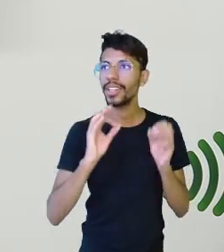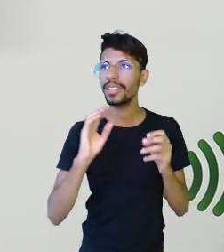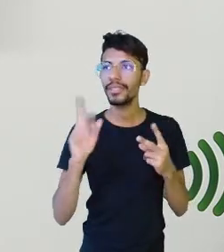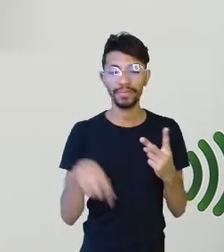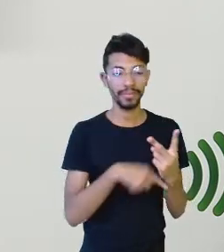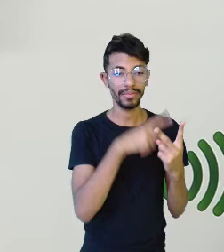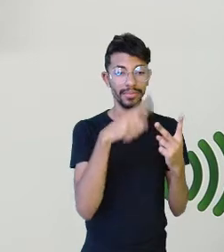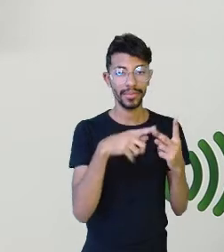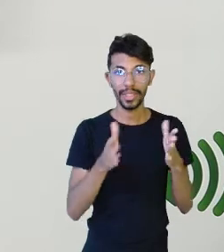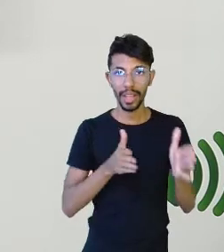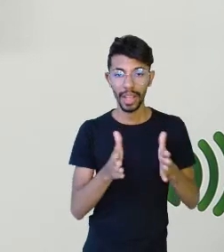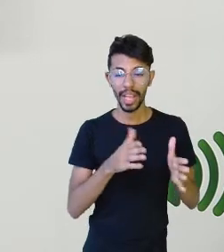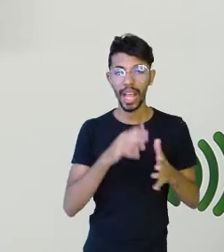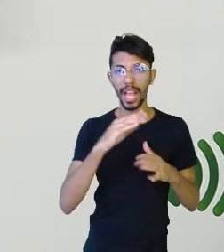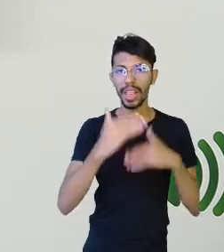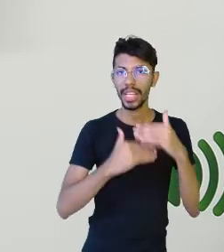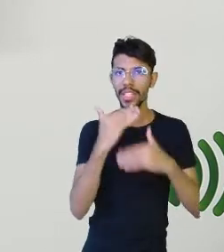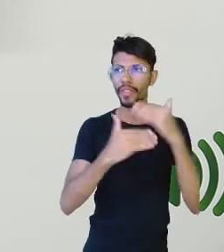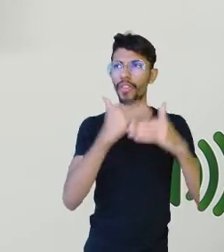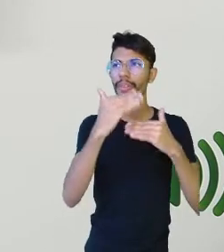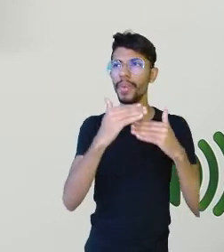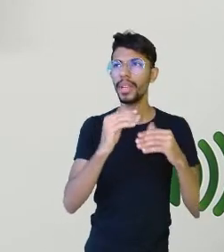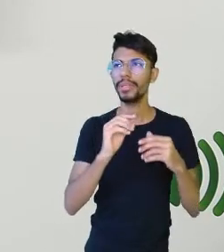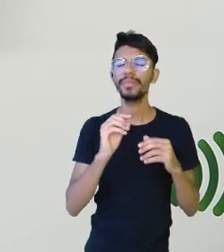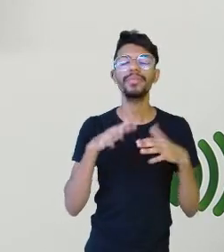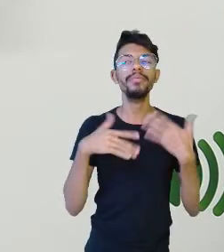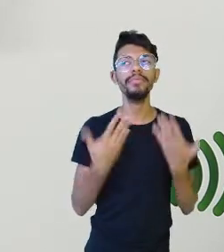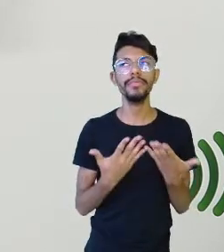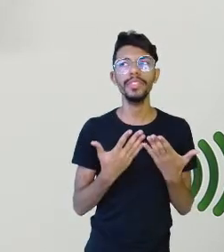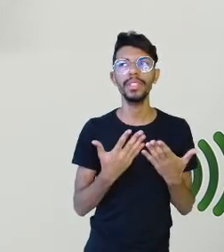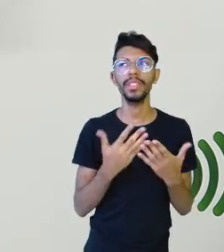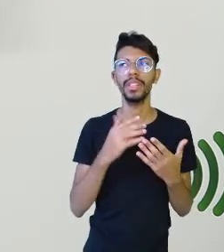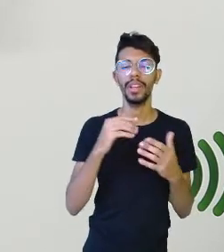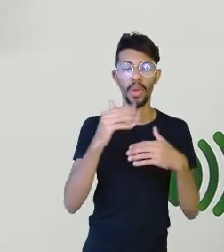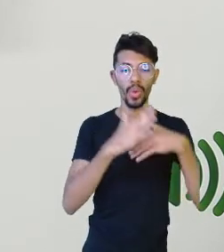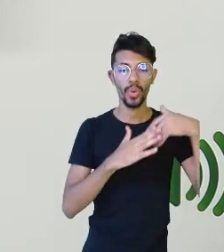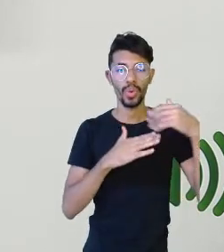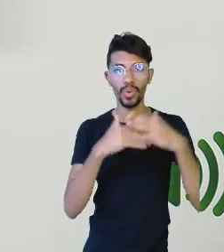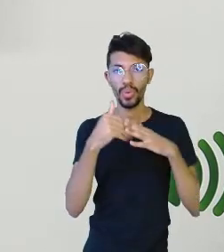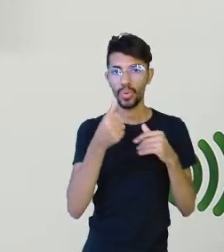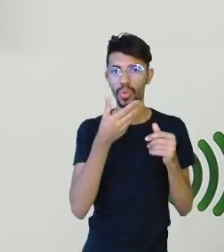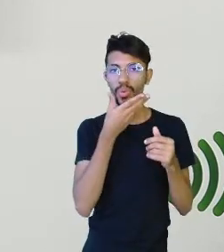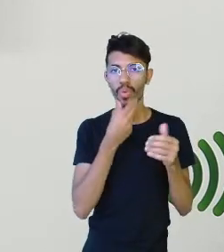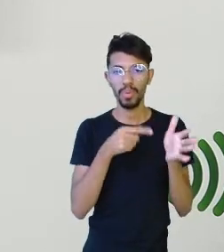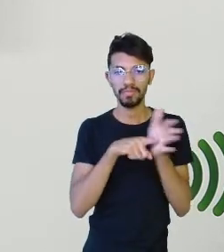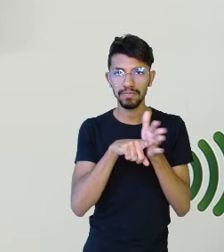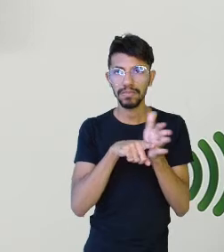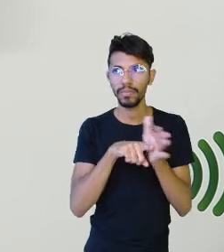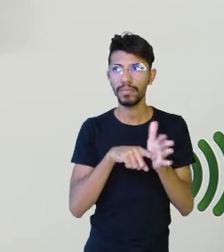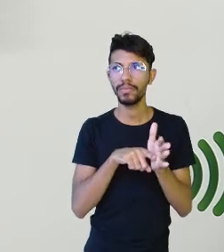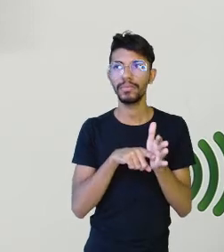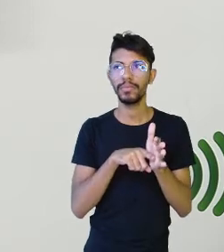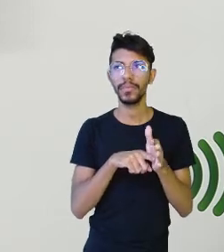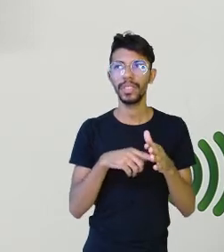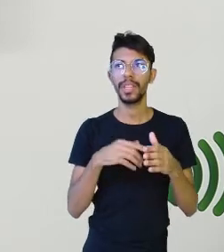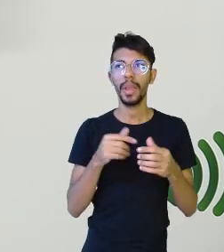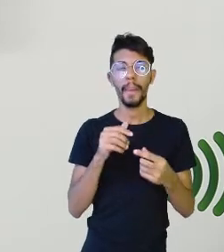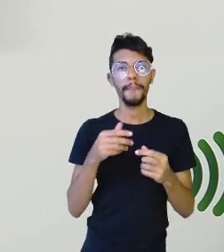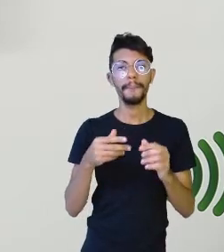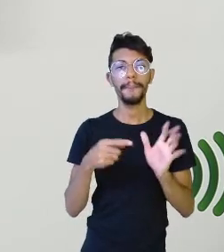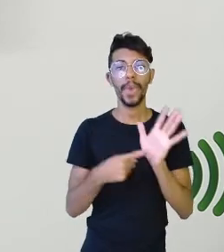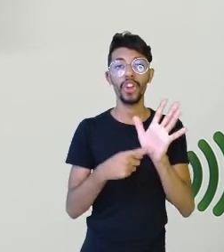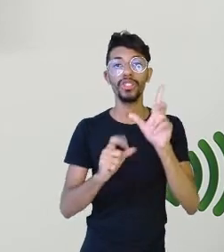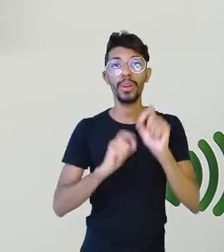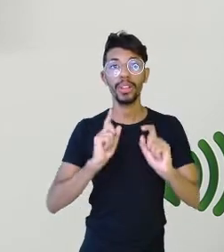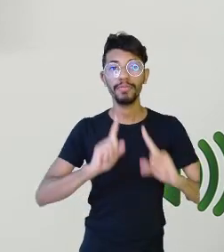desse conto? O enredo, né? O explorador, ele propõe um desafio para as crianças. Então, aí se desenvolve, vai todo o decorrer